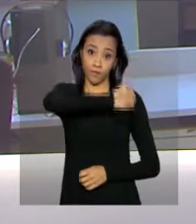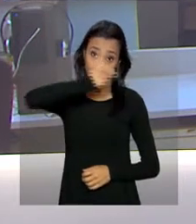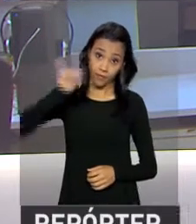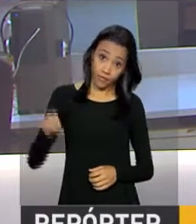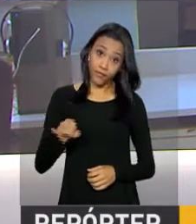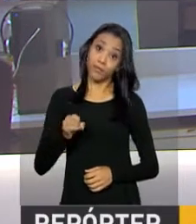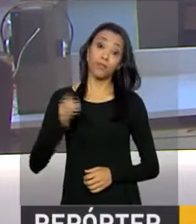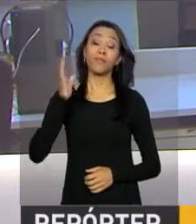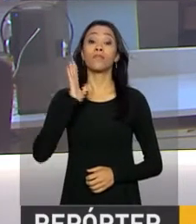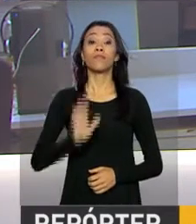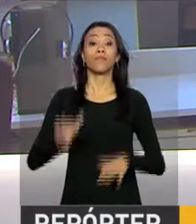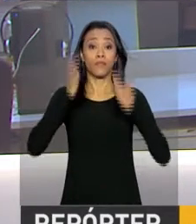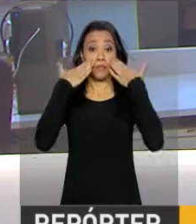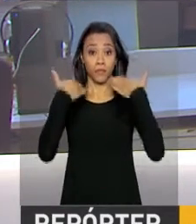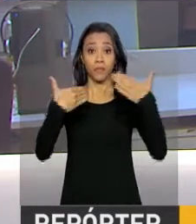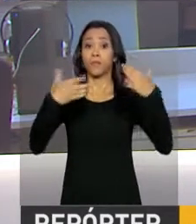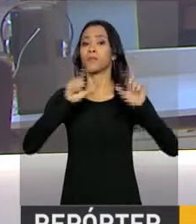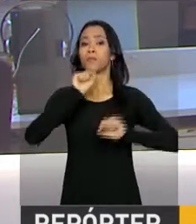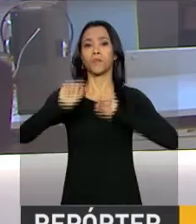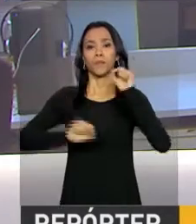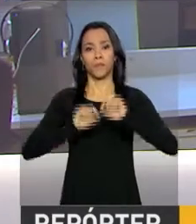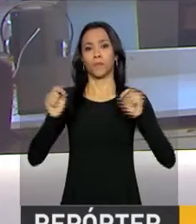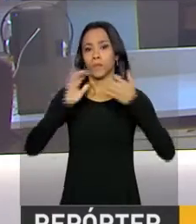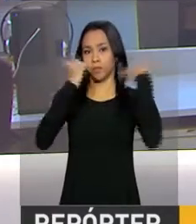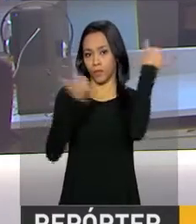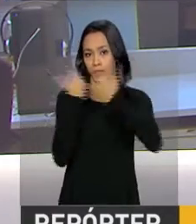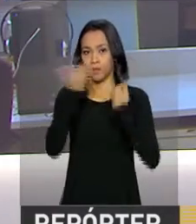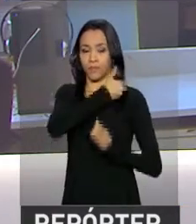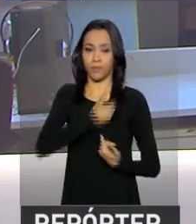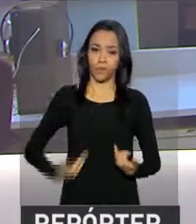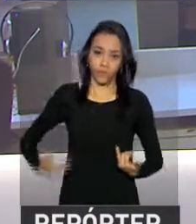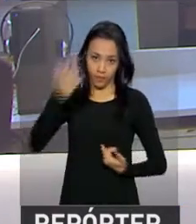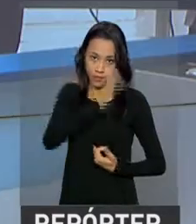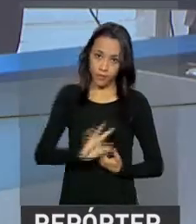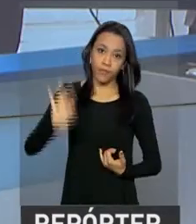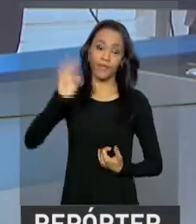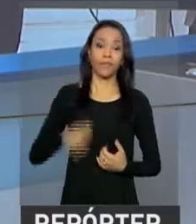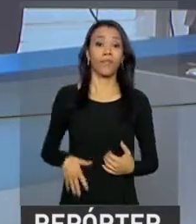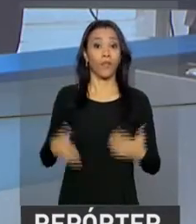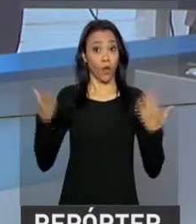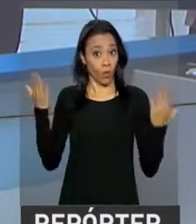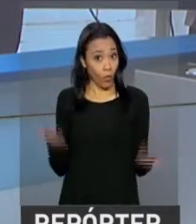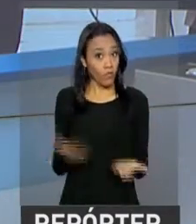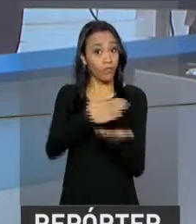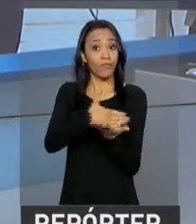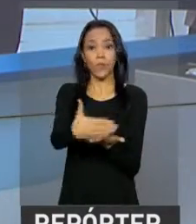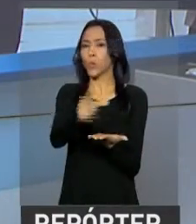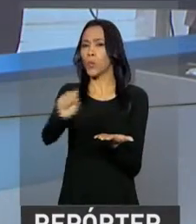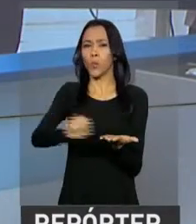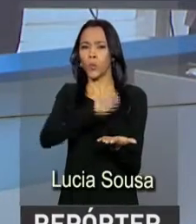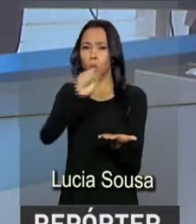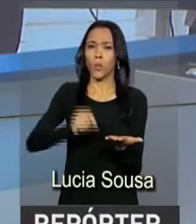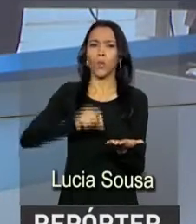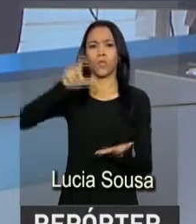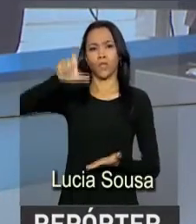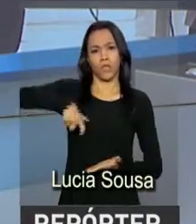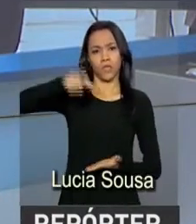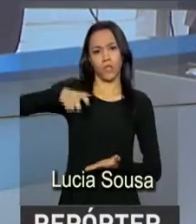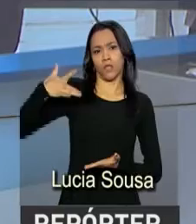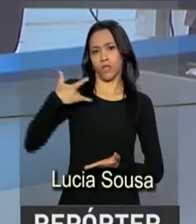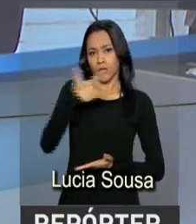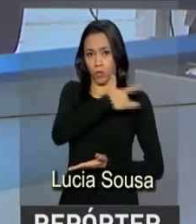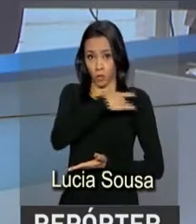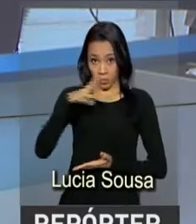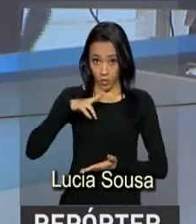Olá, estamos de volta com o repórter NBR e as notícias do governo federal. A partir de hoje, os planos de saúde serão obrigados a